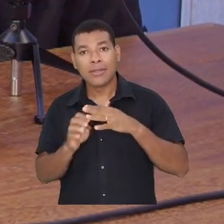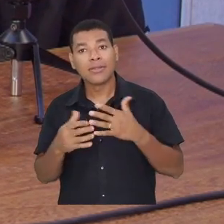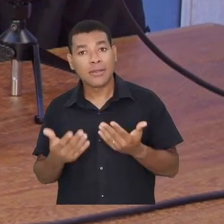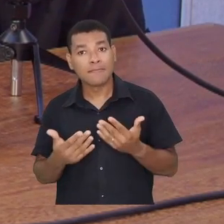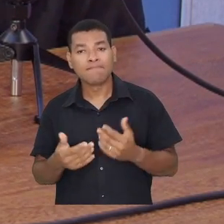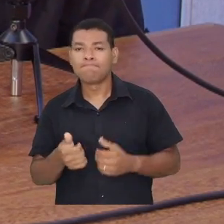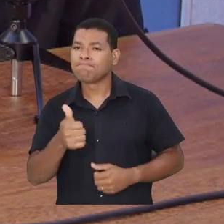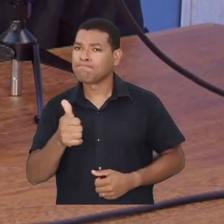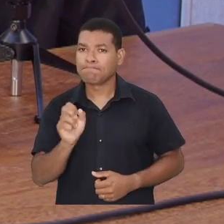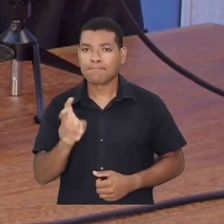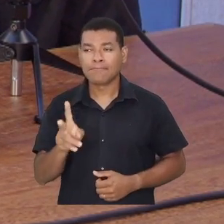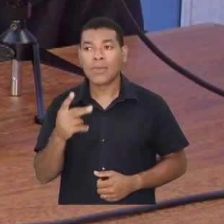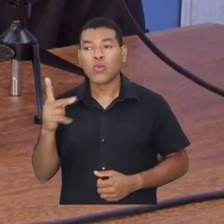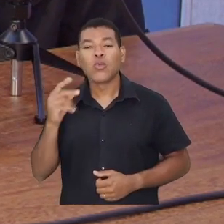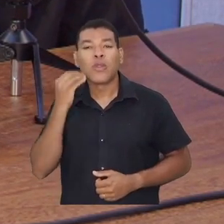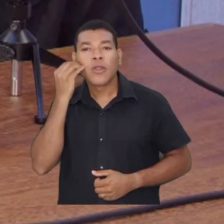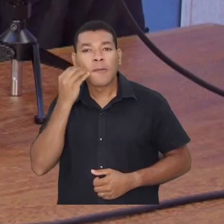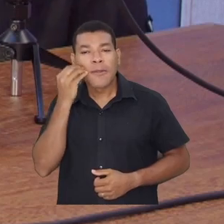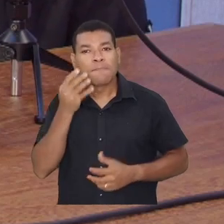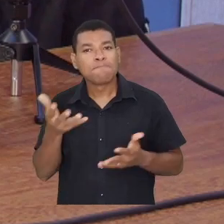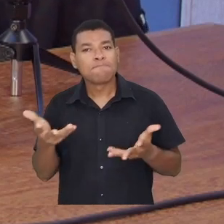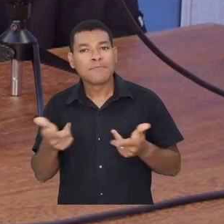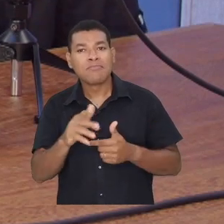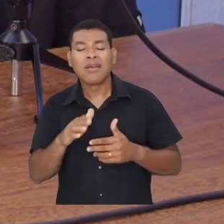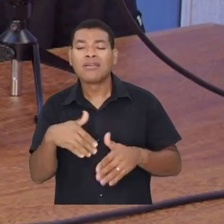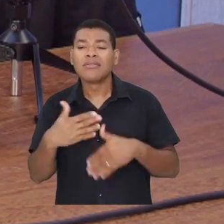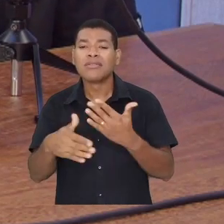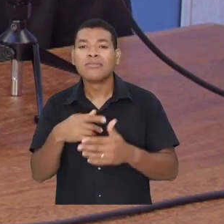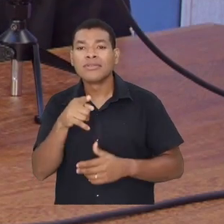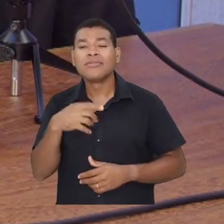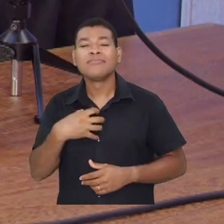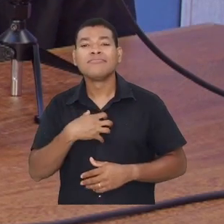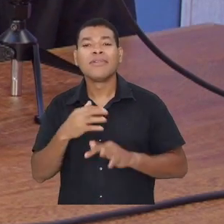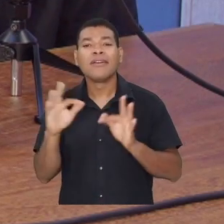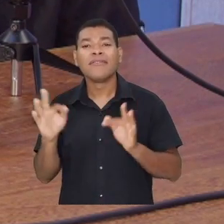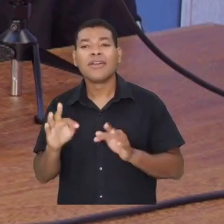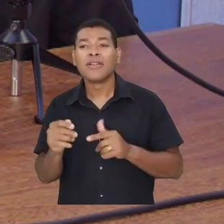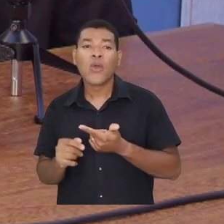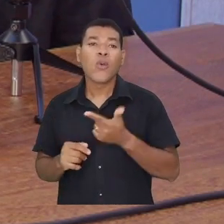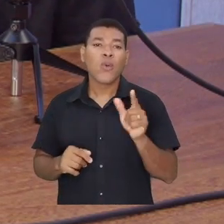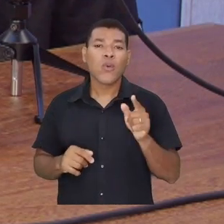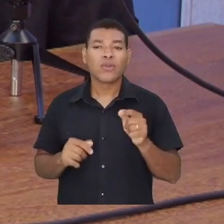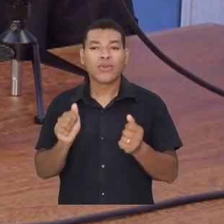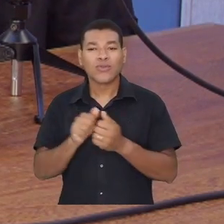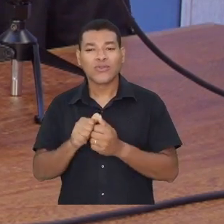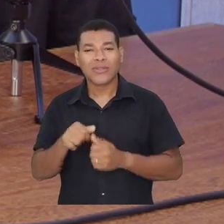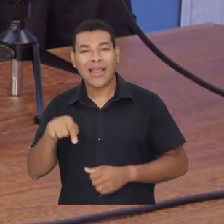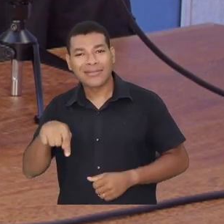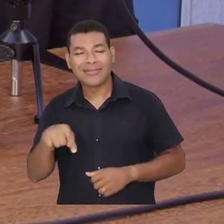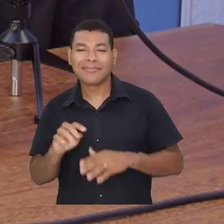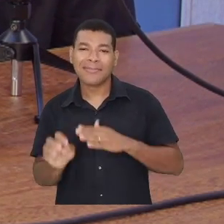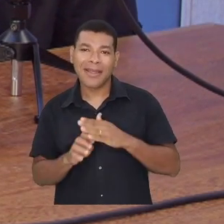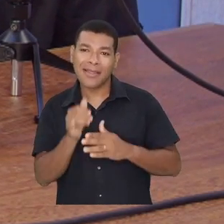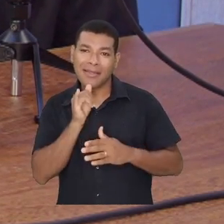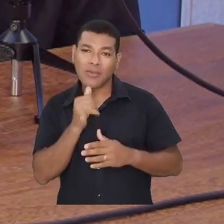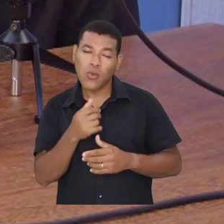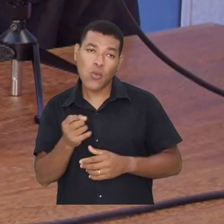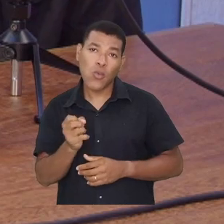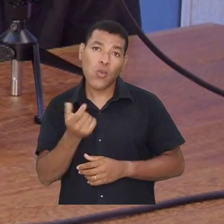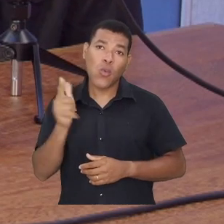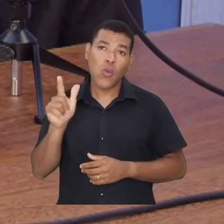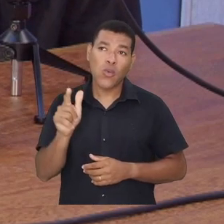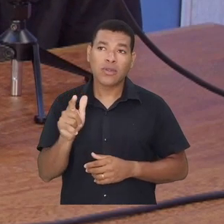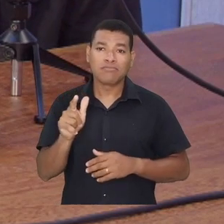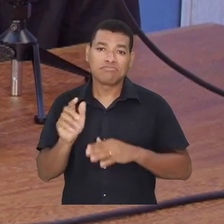Então, beleza, suas experiências são incríveis, mas, de repente, você vai ser feliz numa outra posição com a gente ou numa outra posição em uma outra